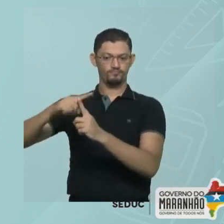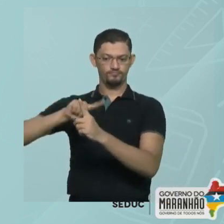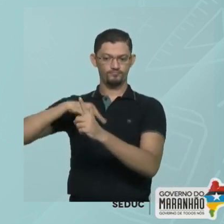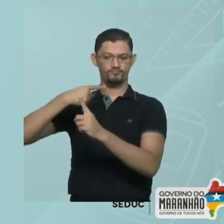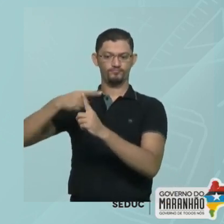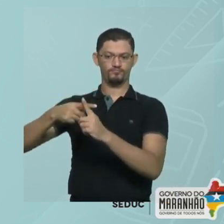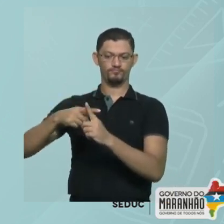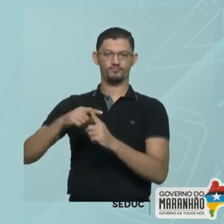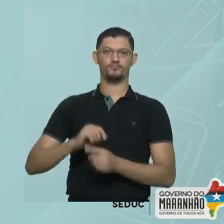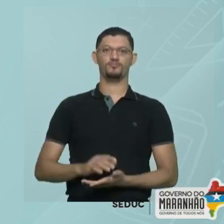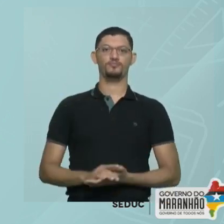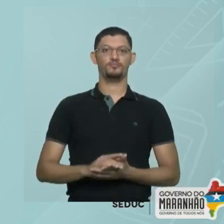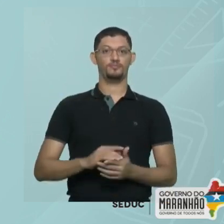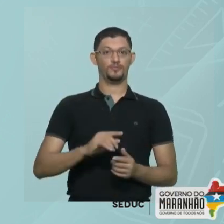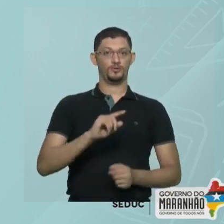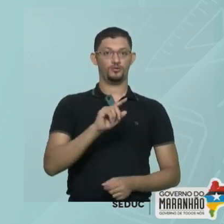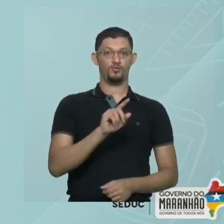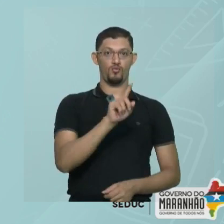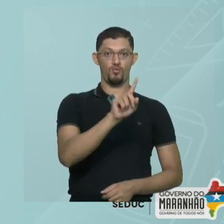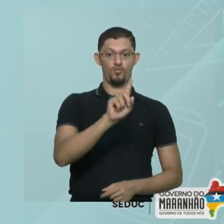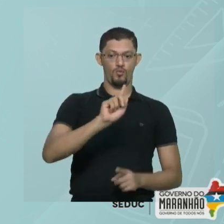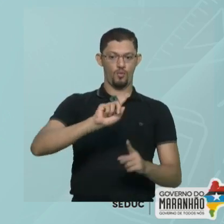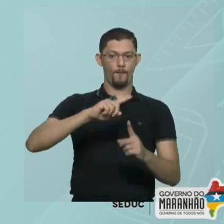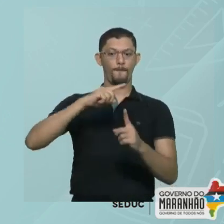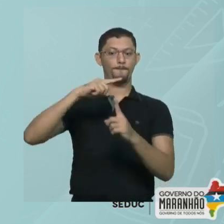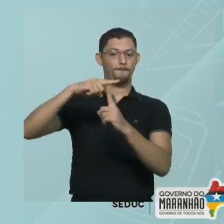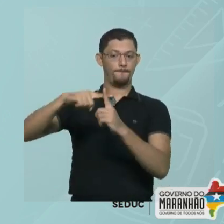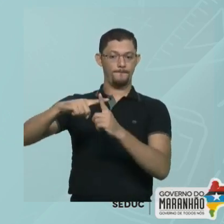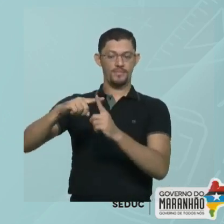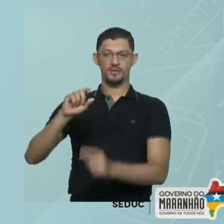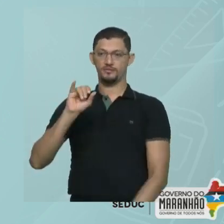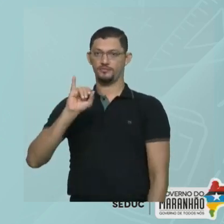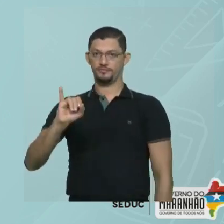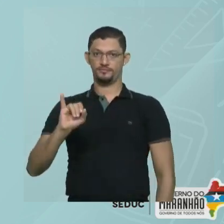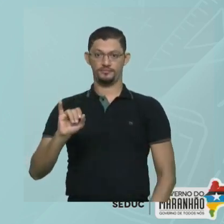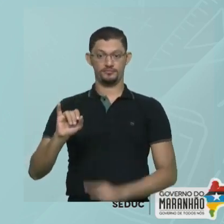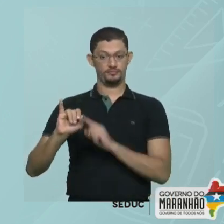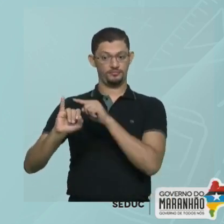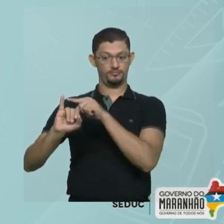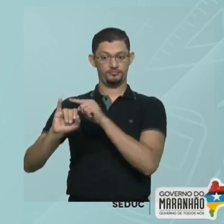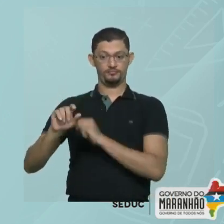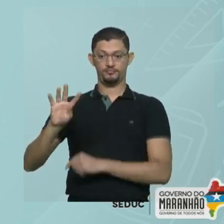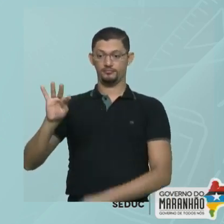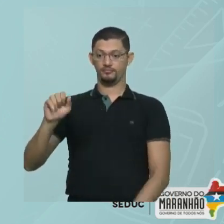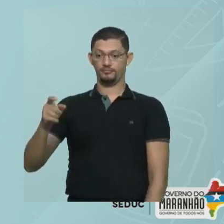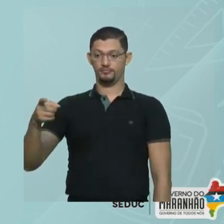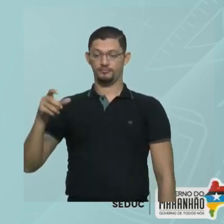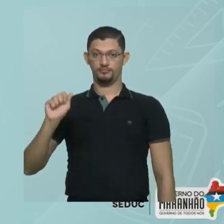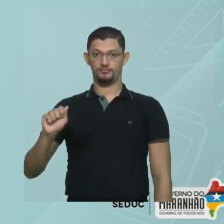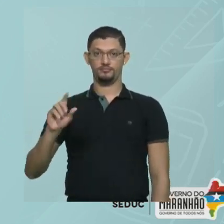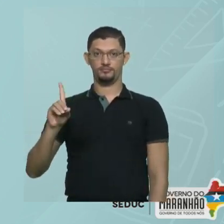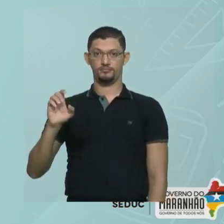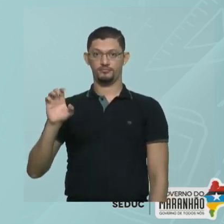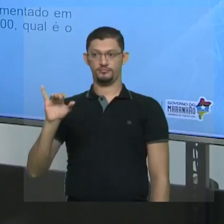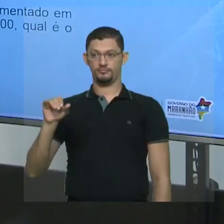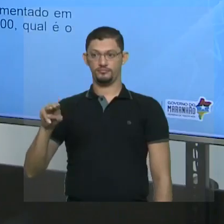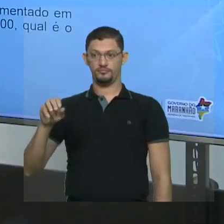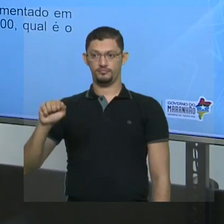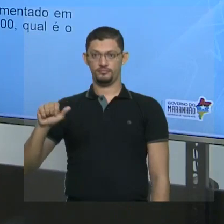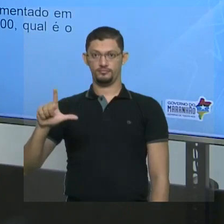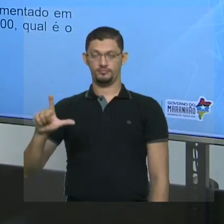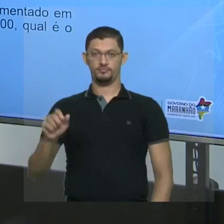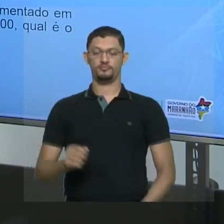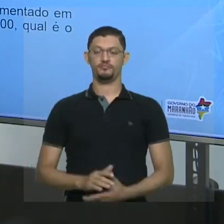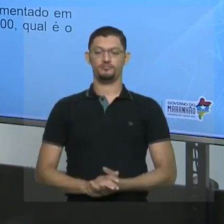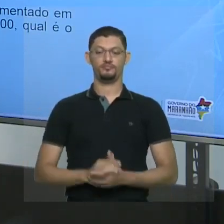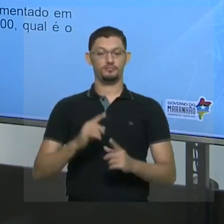atualização, 1 mais I, onde I é a taxa em decimal. Tá? Então, mais é para acréscimo. E